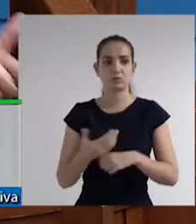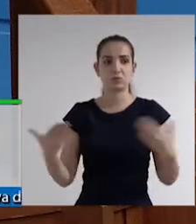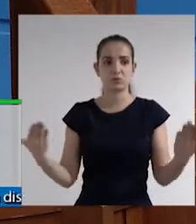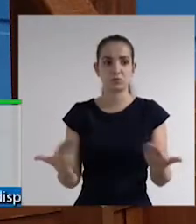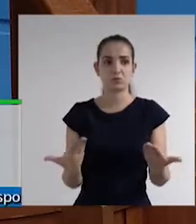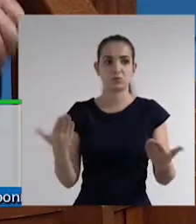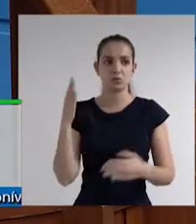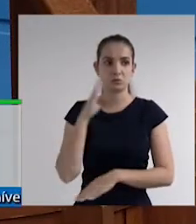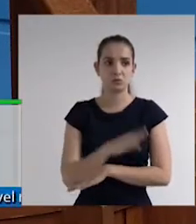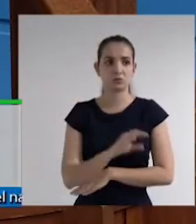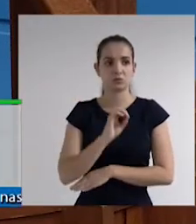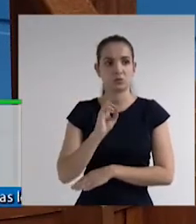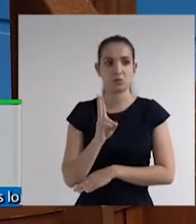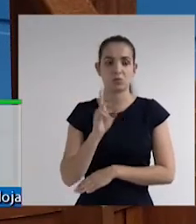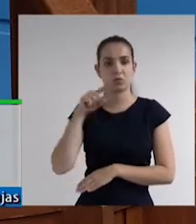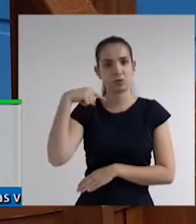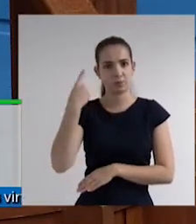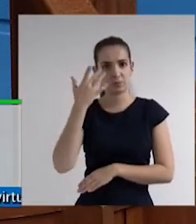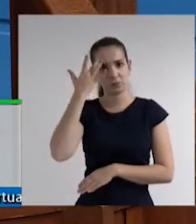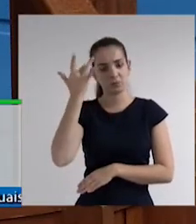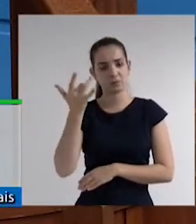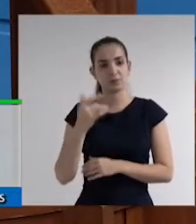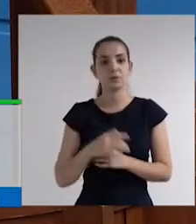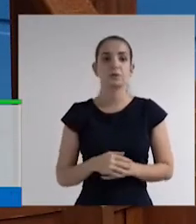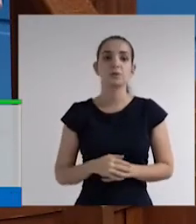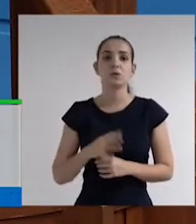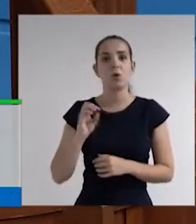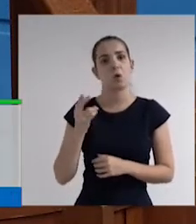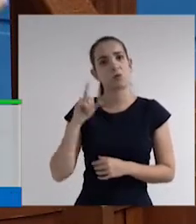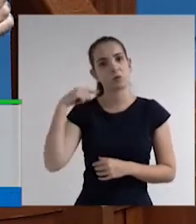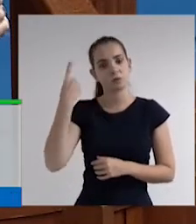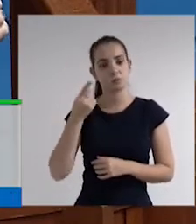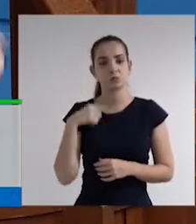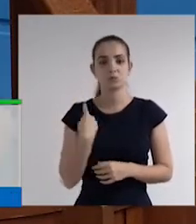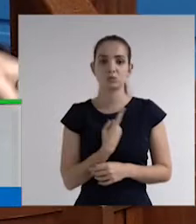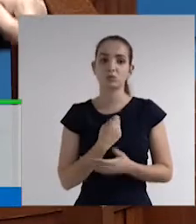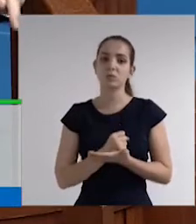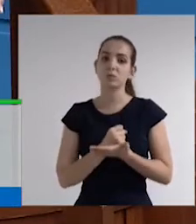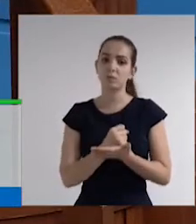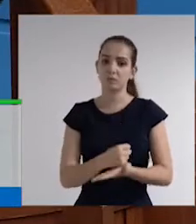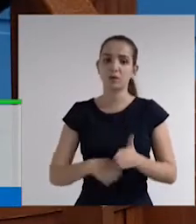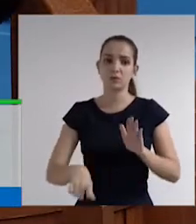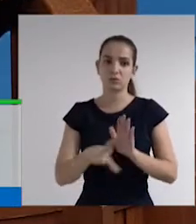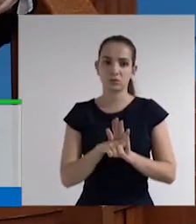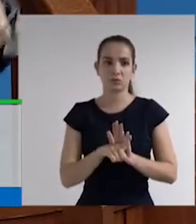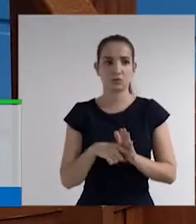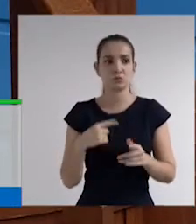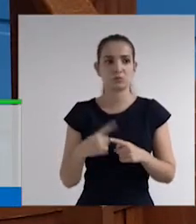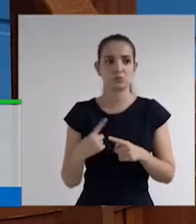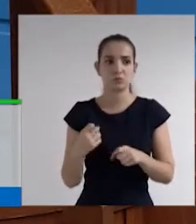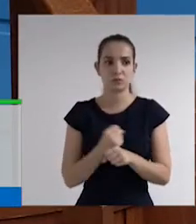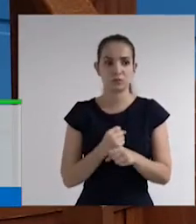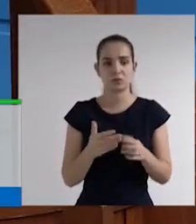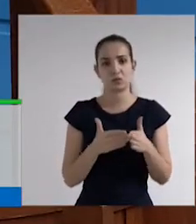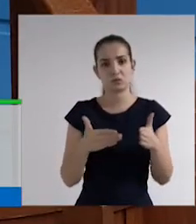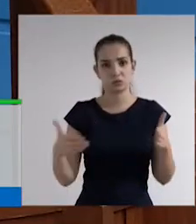tarde, ou amanhã, ou depois de amanhã, o dia que for, para a gente dar o amparo legal. Porque em ano de